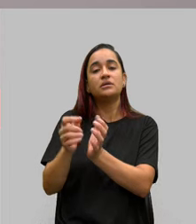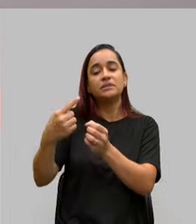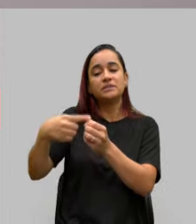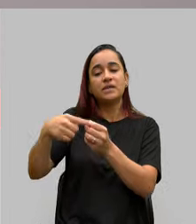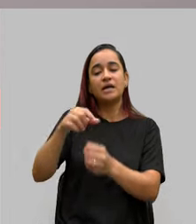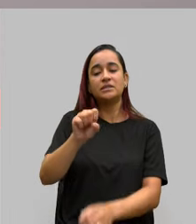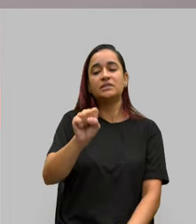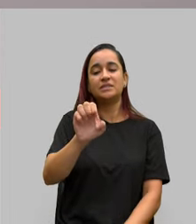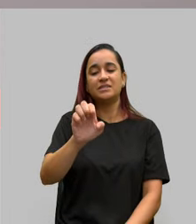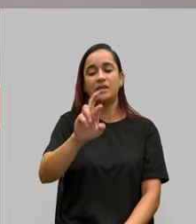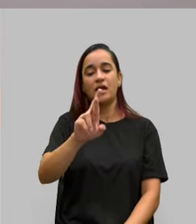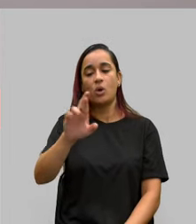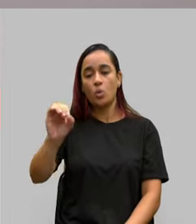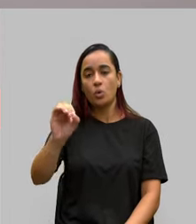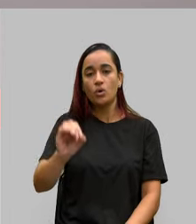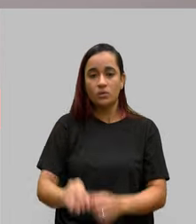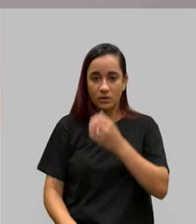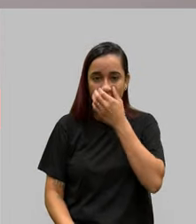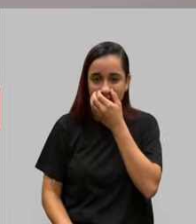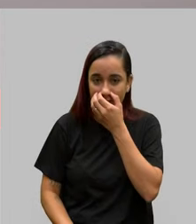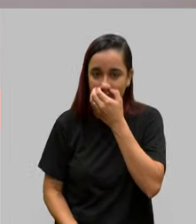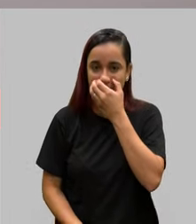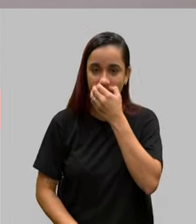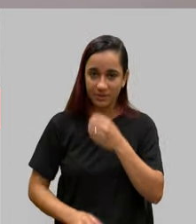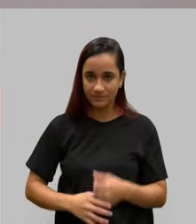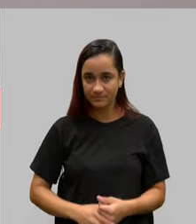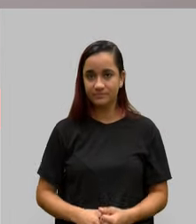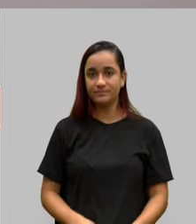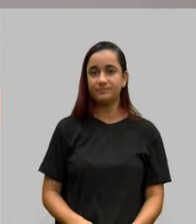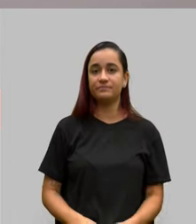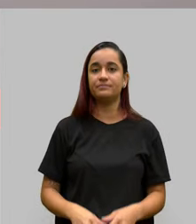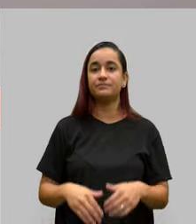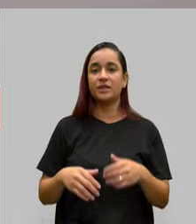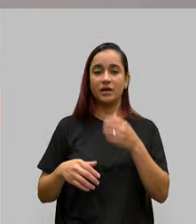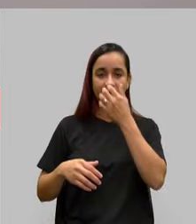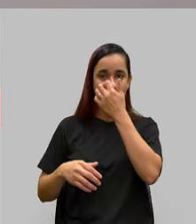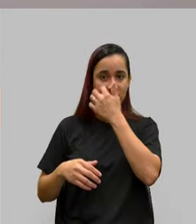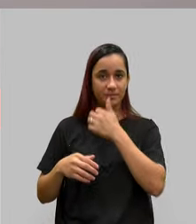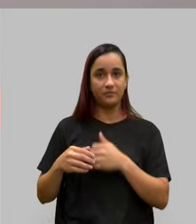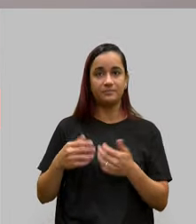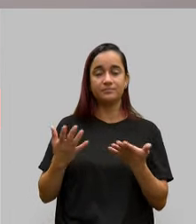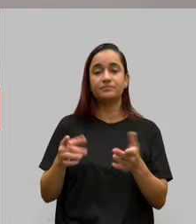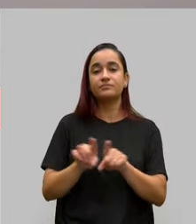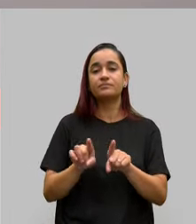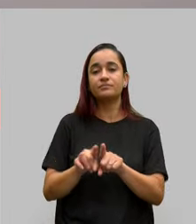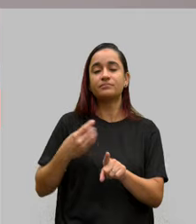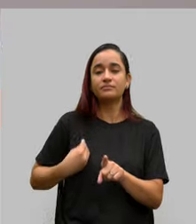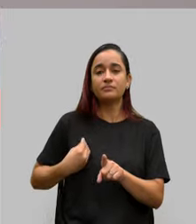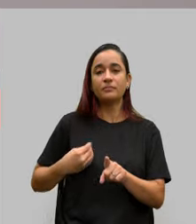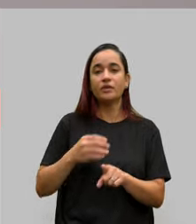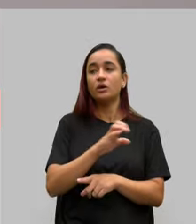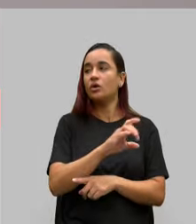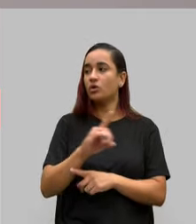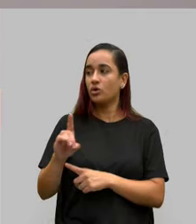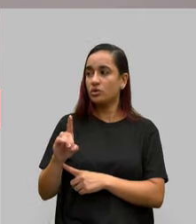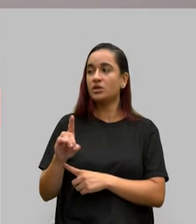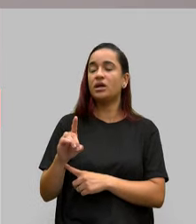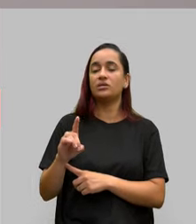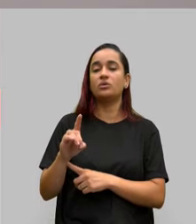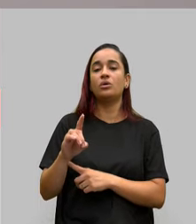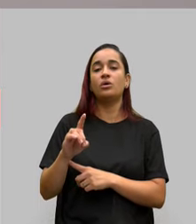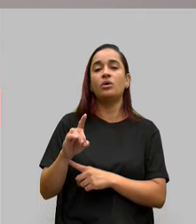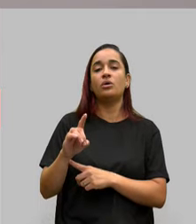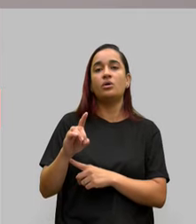ouviremos agora Luciano Moreira de Oliveira promotor de justiça e coordenador do Centro de Apoio operacional